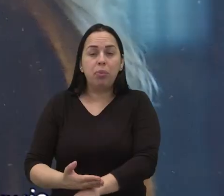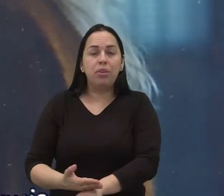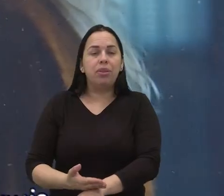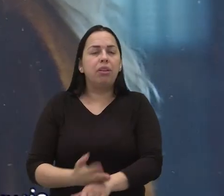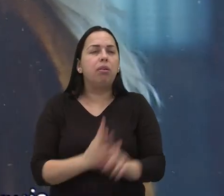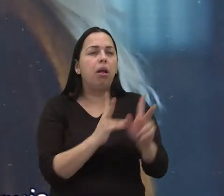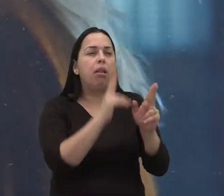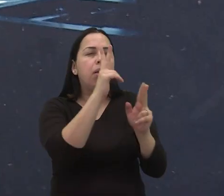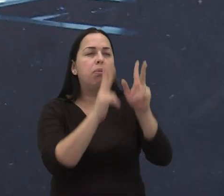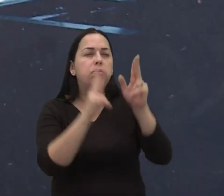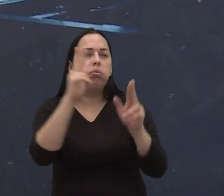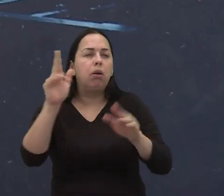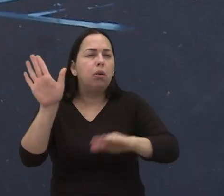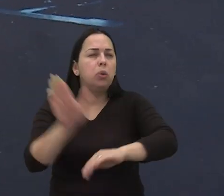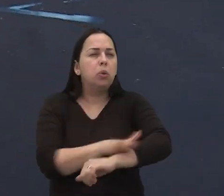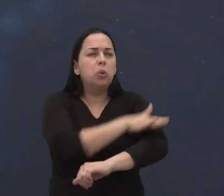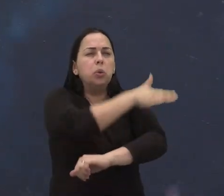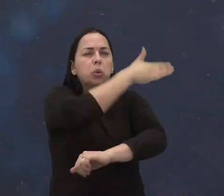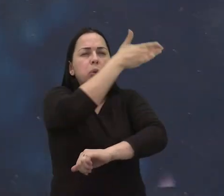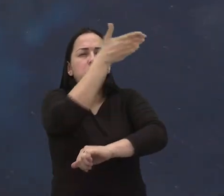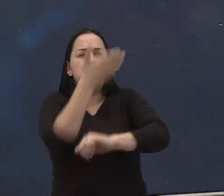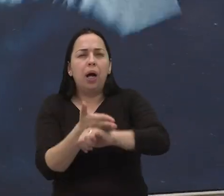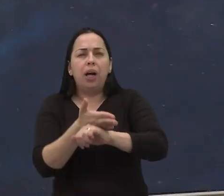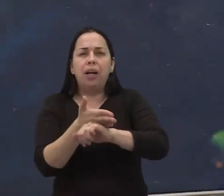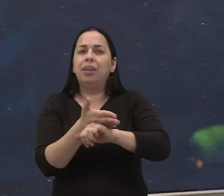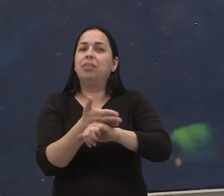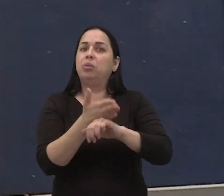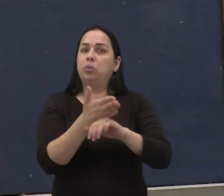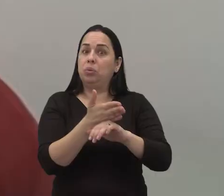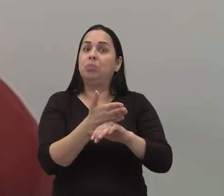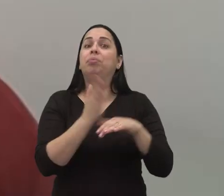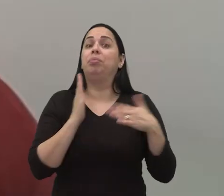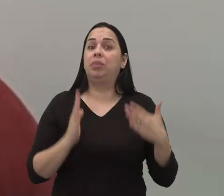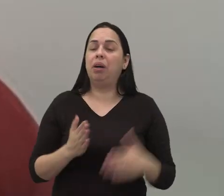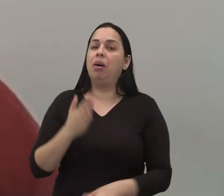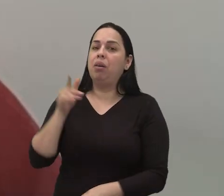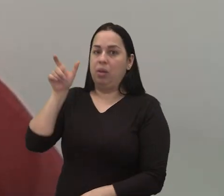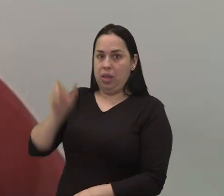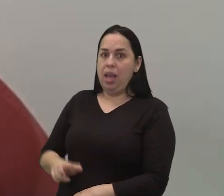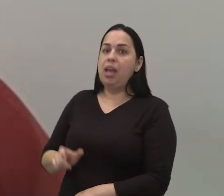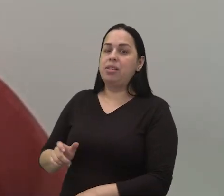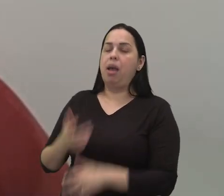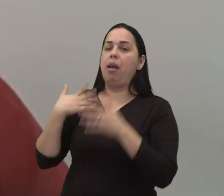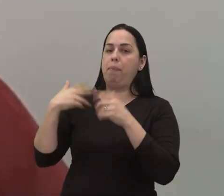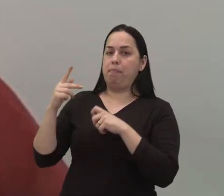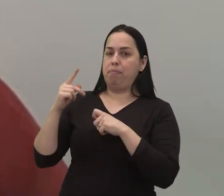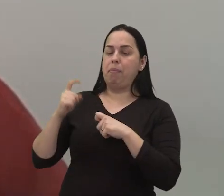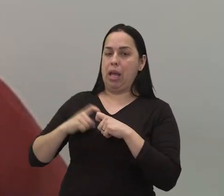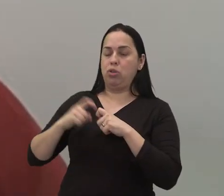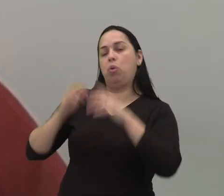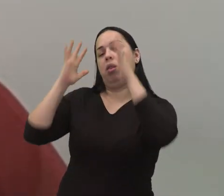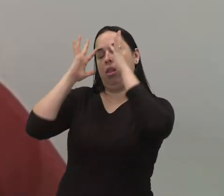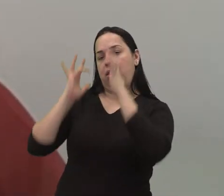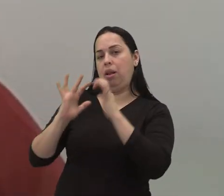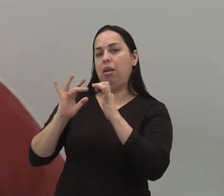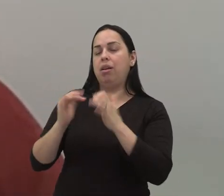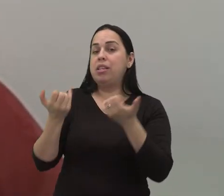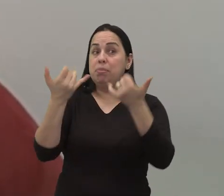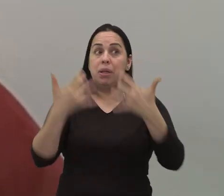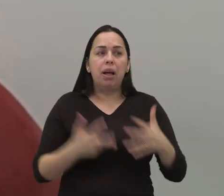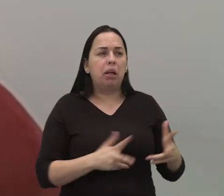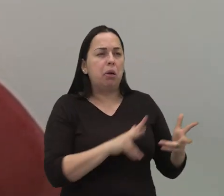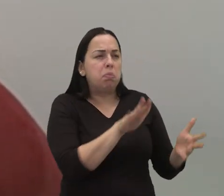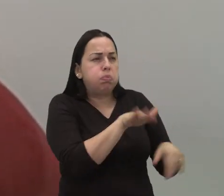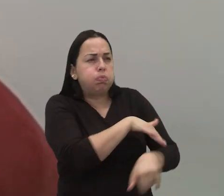maratonar, assistir vários episódios de uma série sem intervalo. Hábito que, segundo esse neuropsiquiatra, pode ter